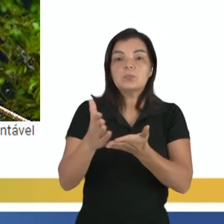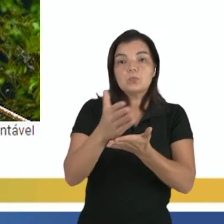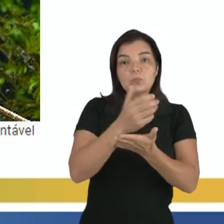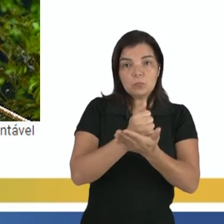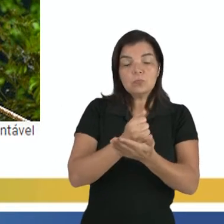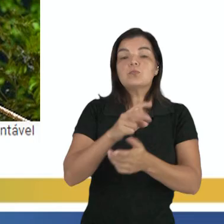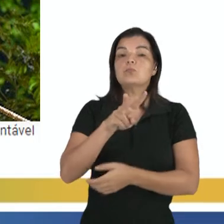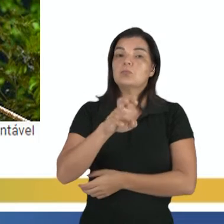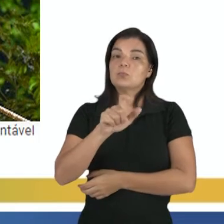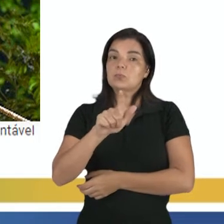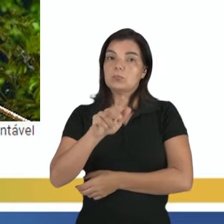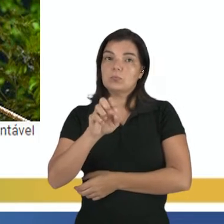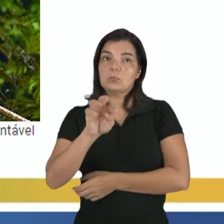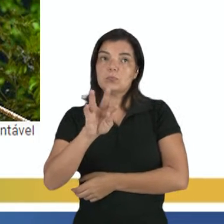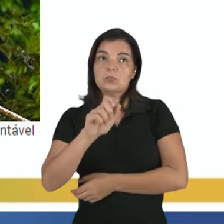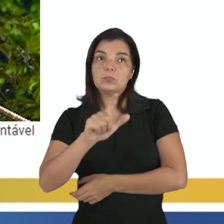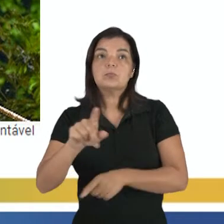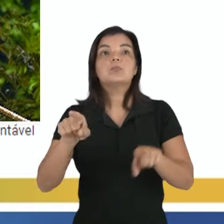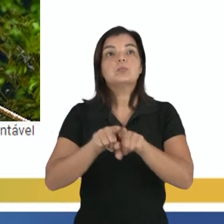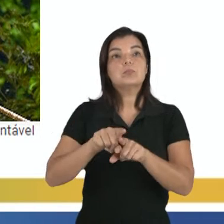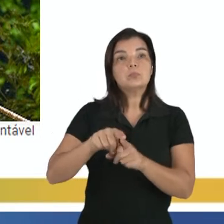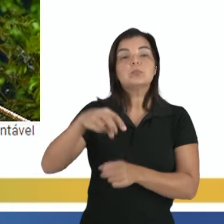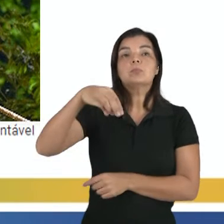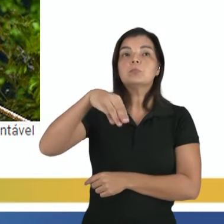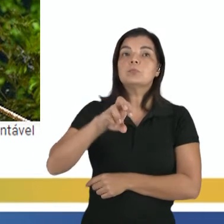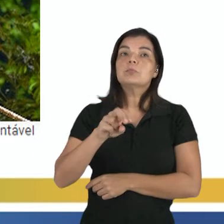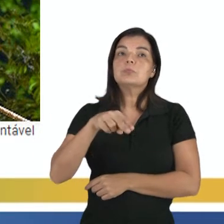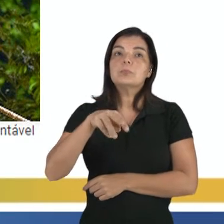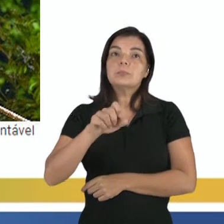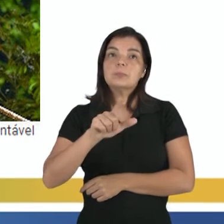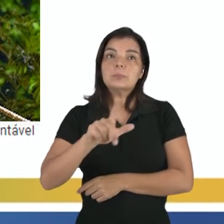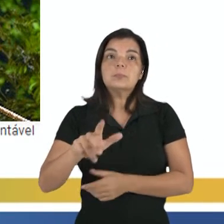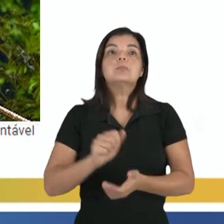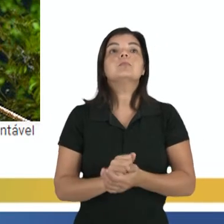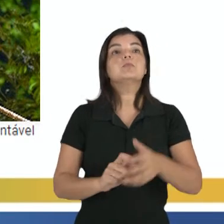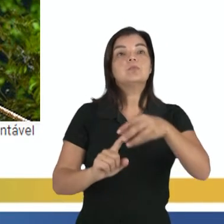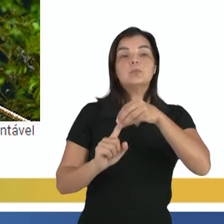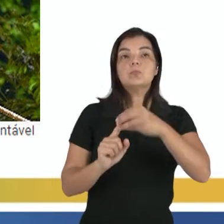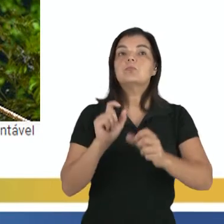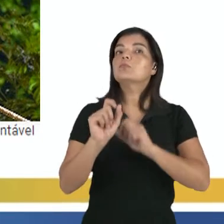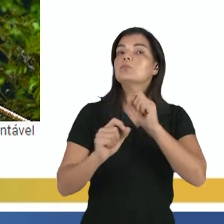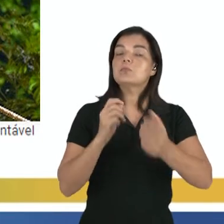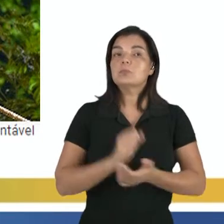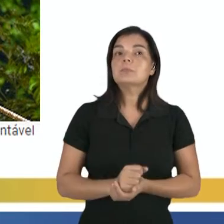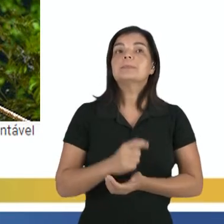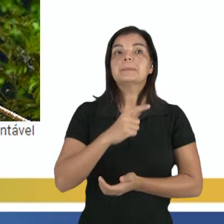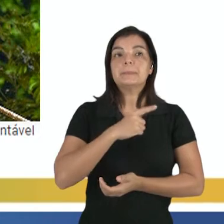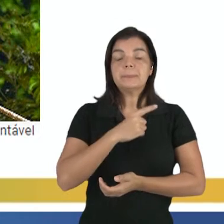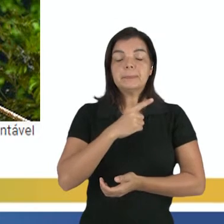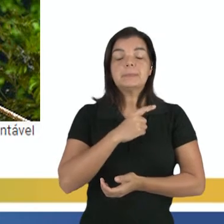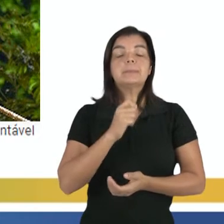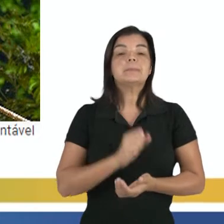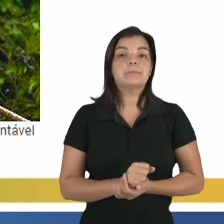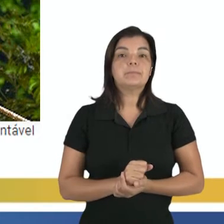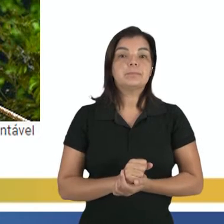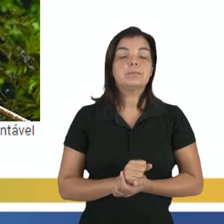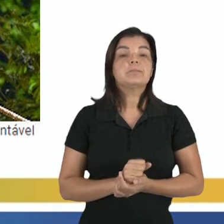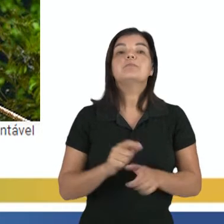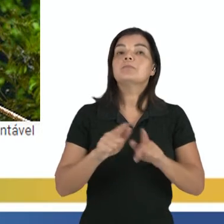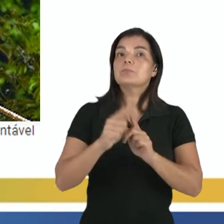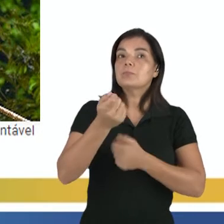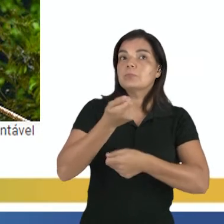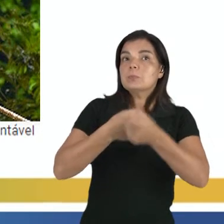vegetal e mineral, porém essas unidades de conservação, elas têm que ter essa forma de